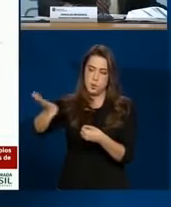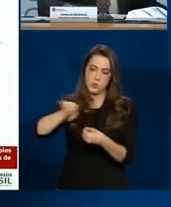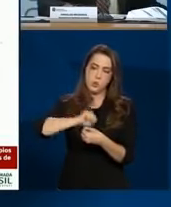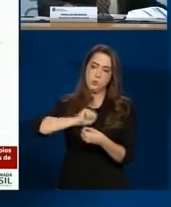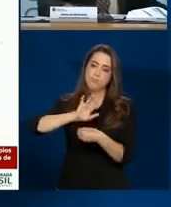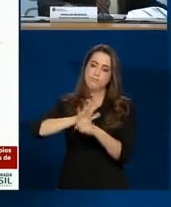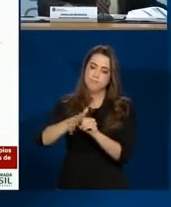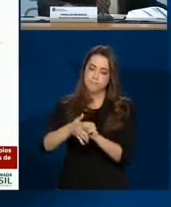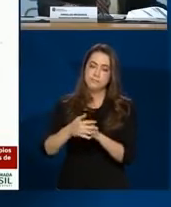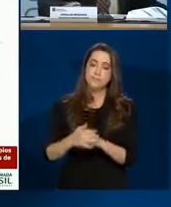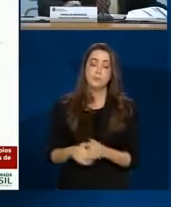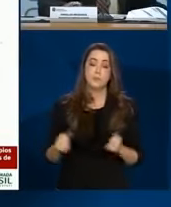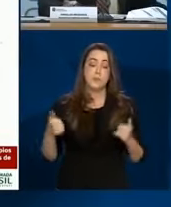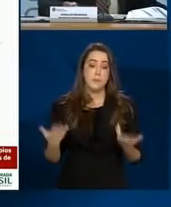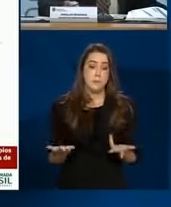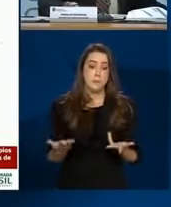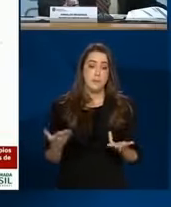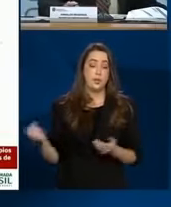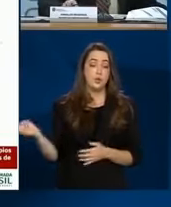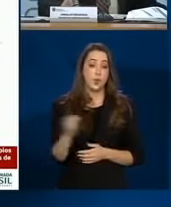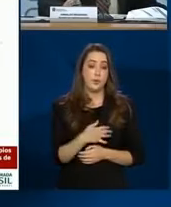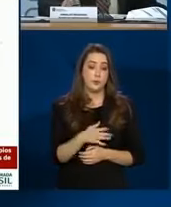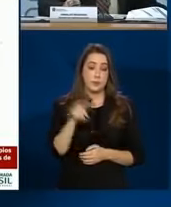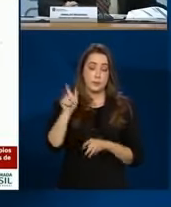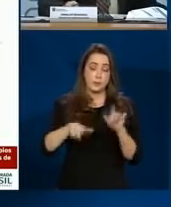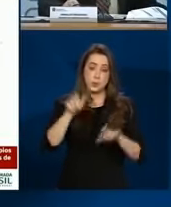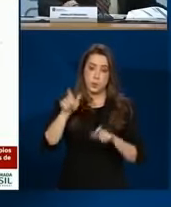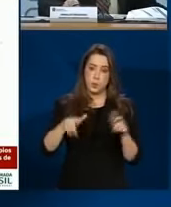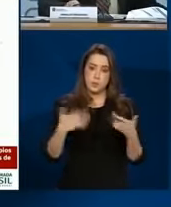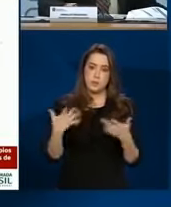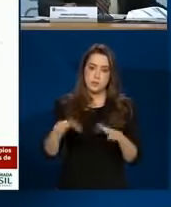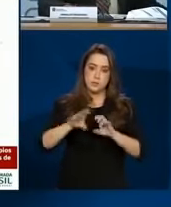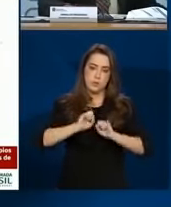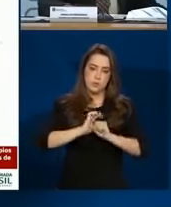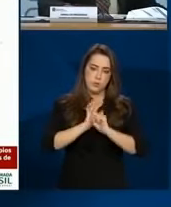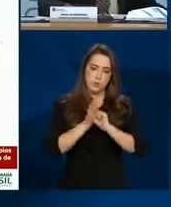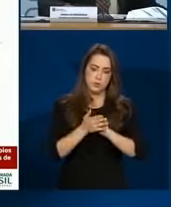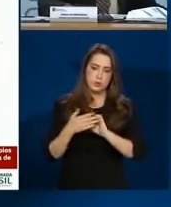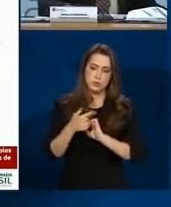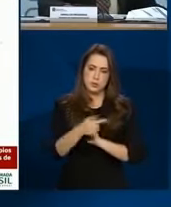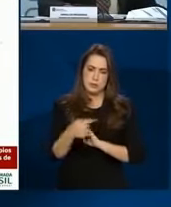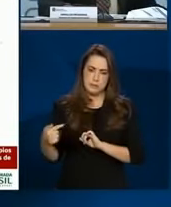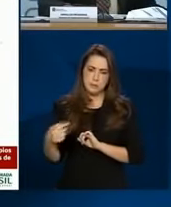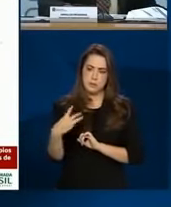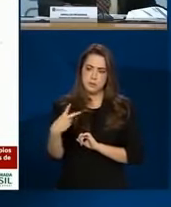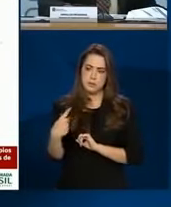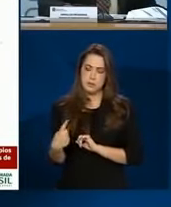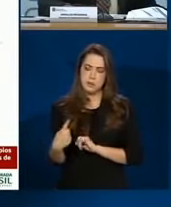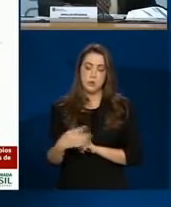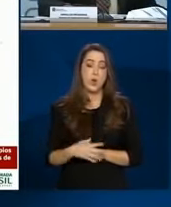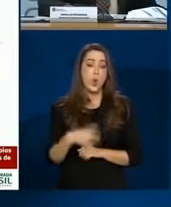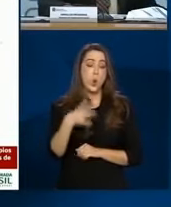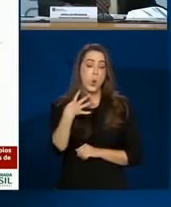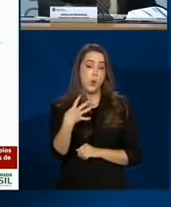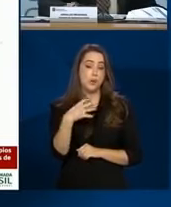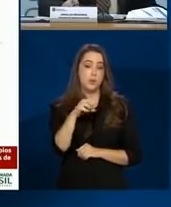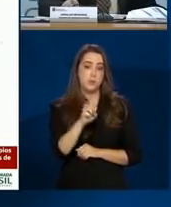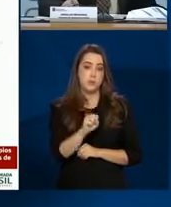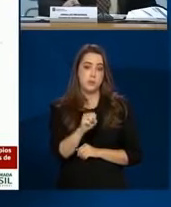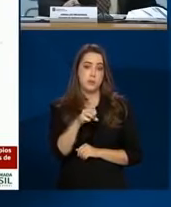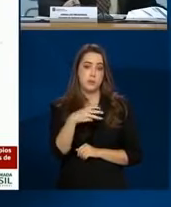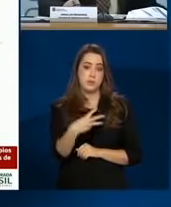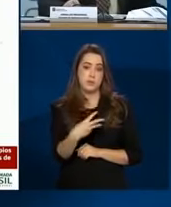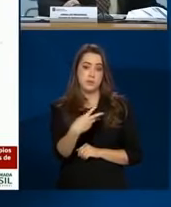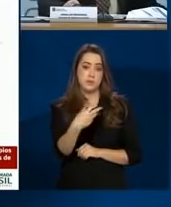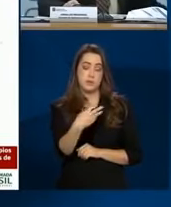casos, né? E casos novos foram notificados nessa última semana em 4.834